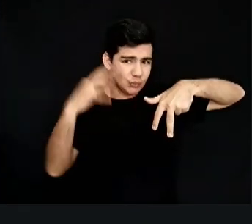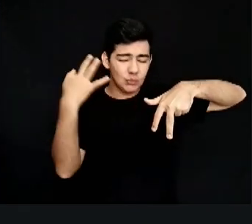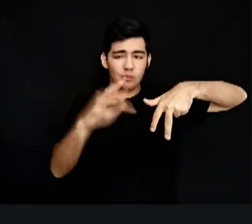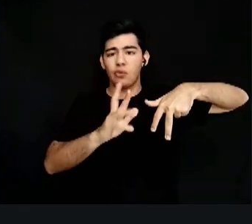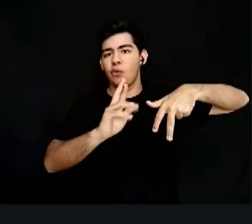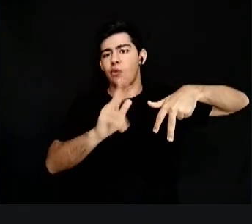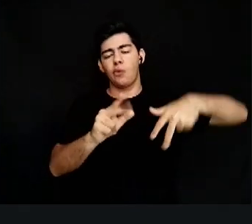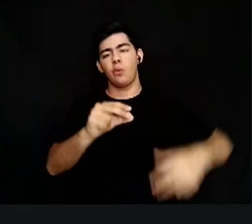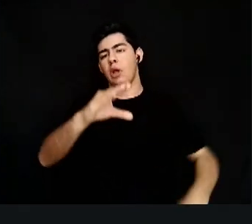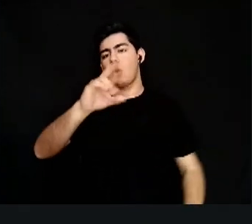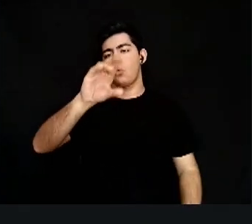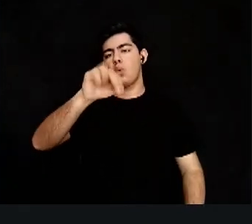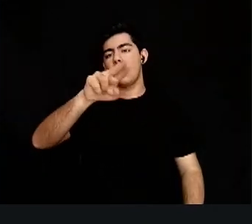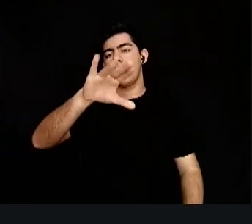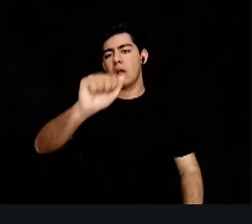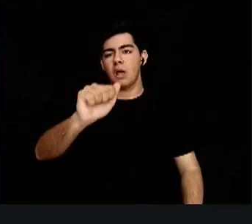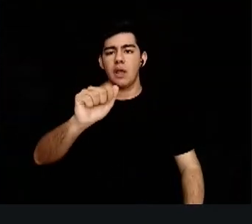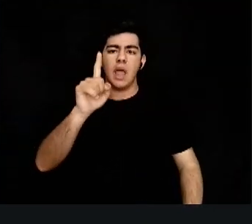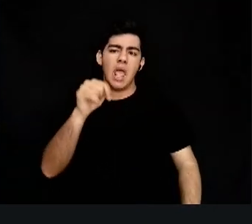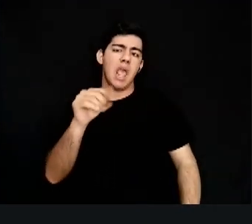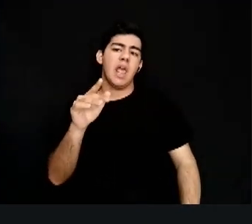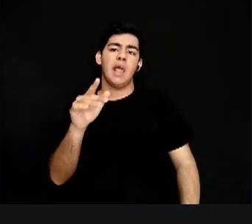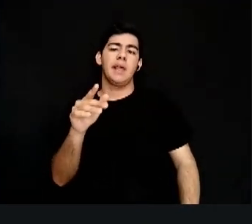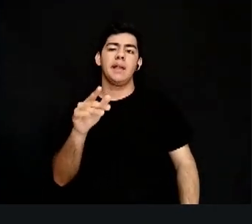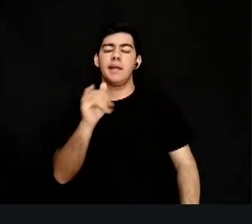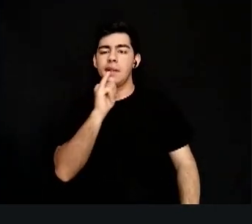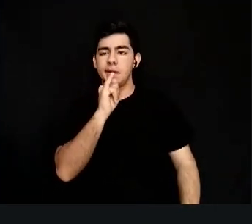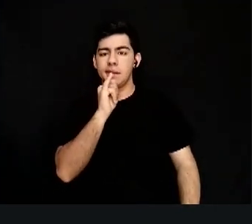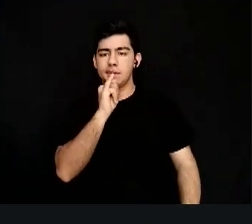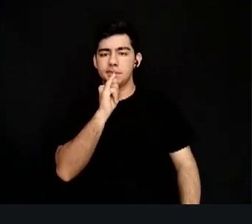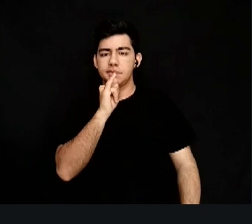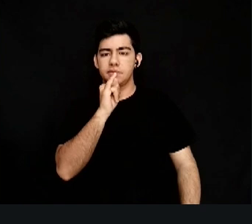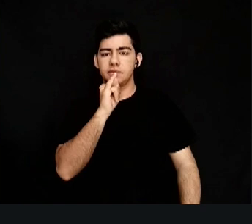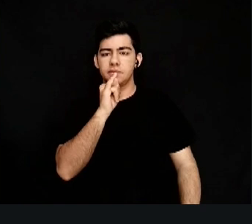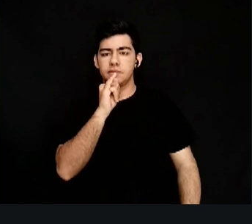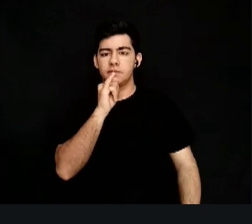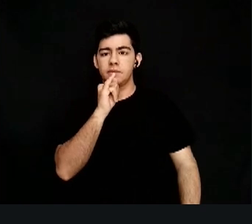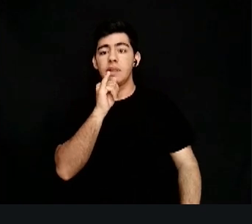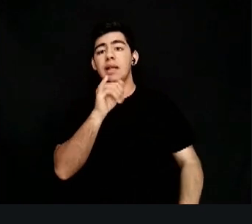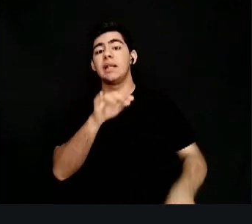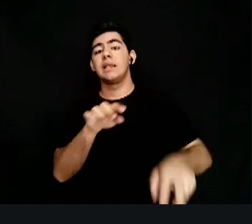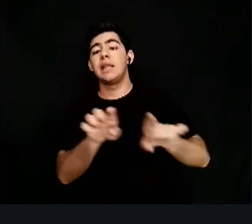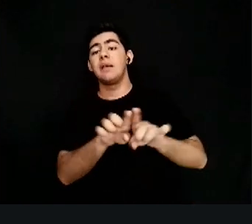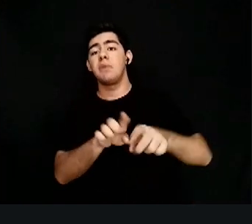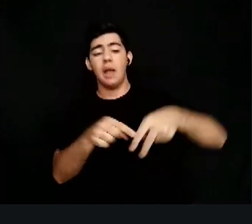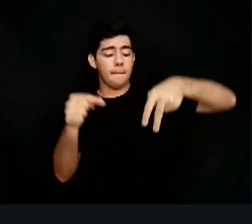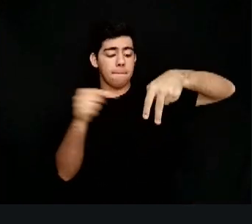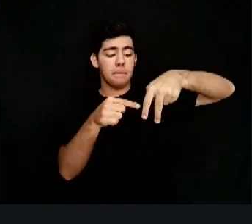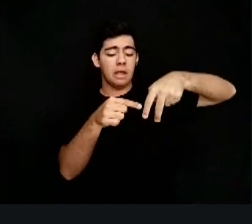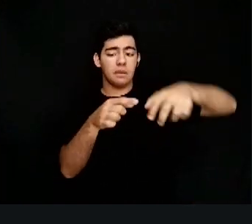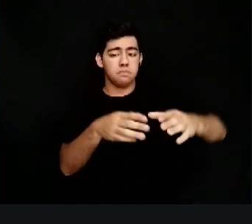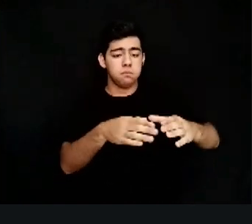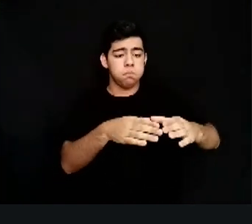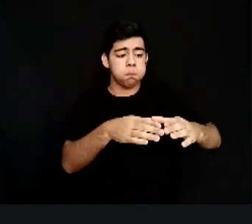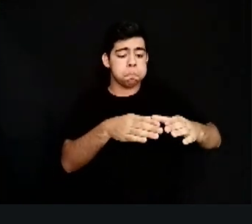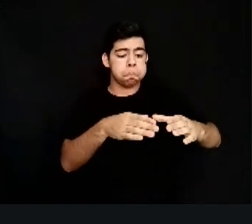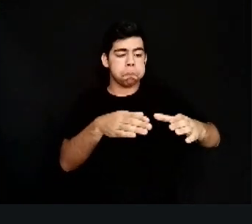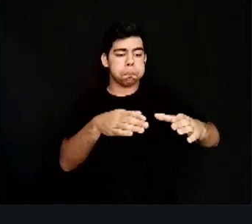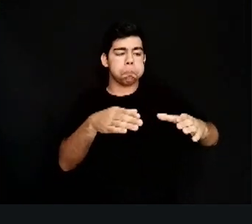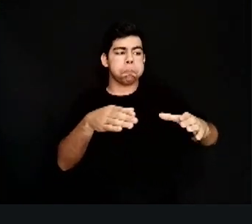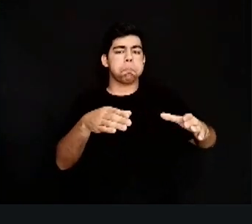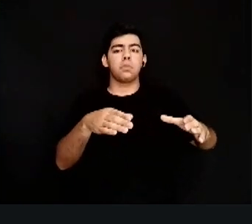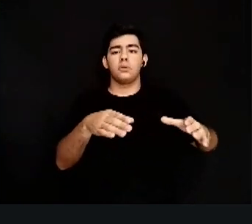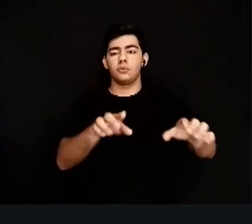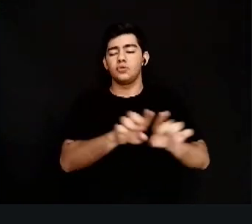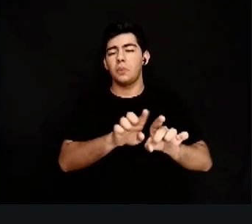dor aguda, não é uma dor crônica, é uma dor que vem de uma hora para outra, geralmente acompanhada de inchaço muito grande, de edema.